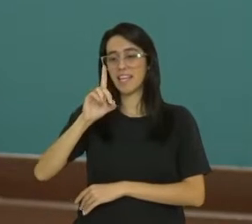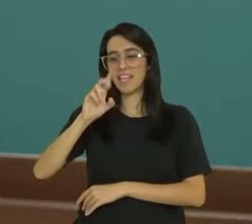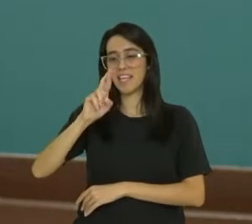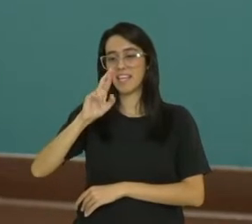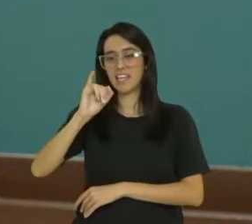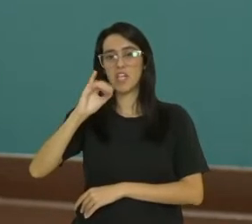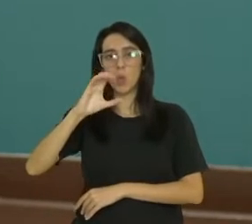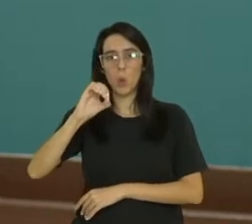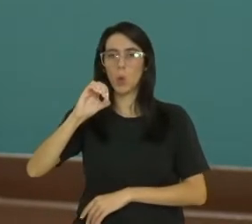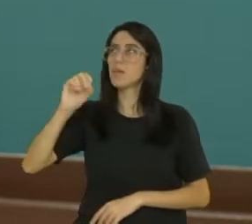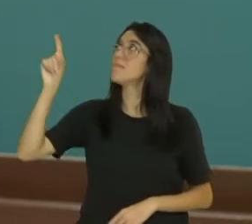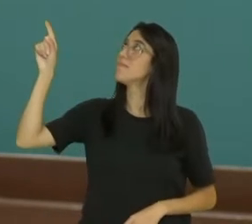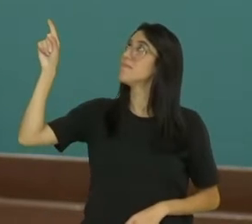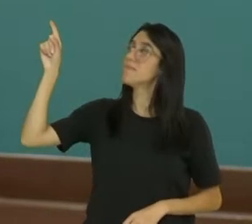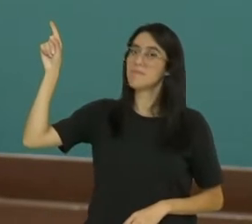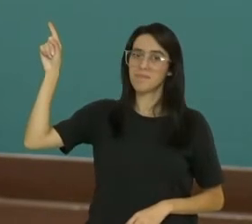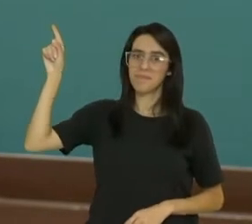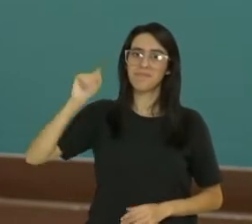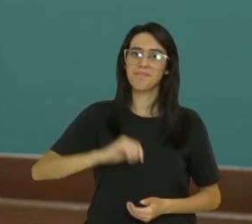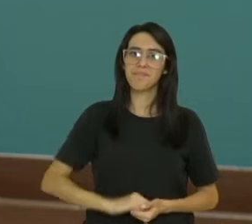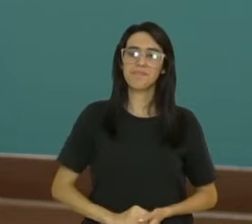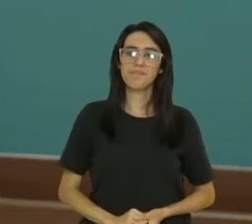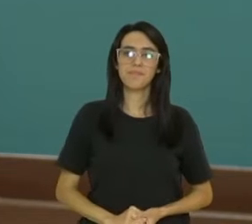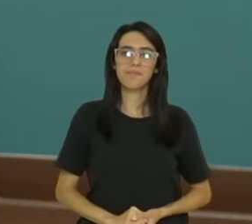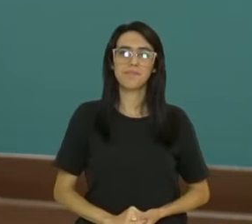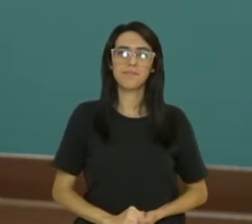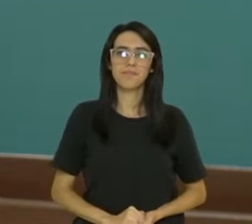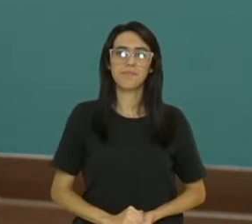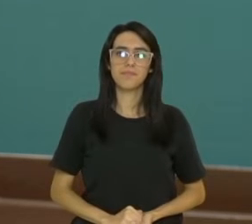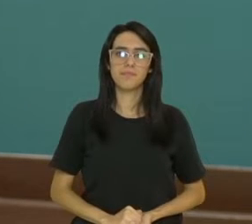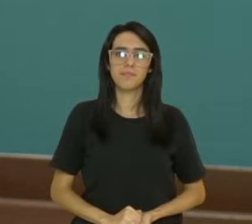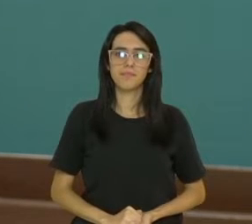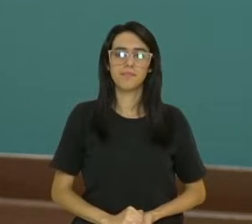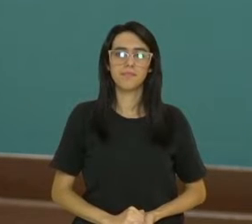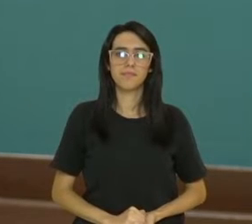o HBr, ácido bromídrico.